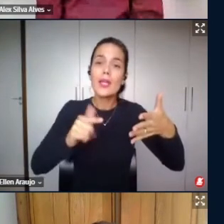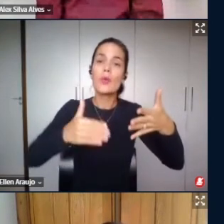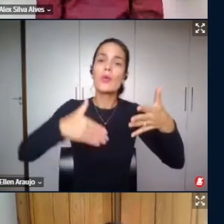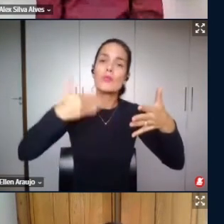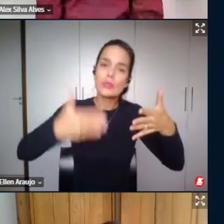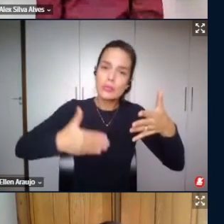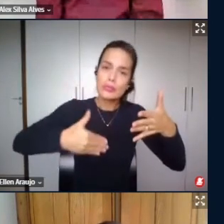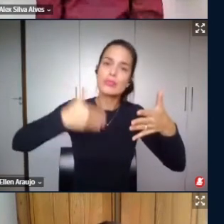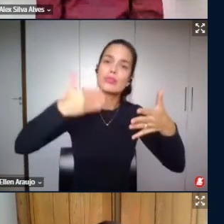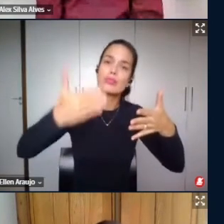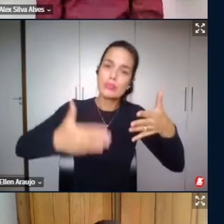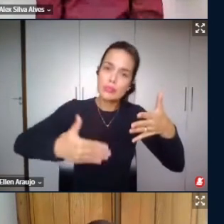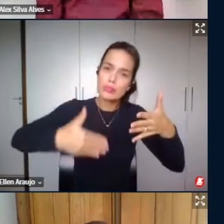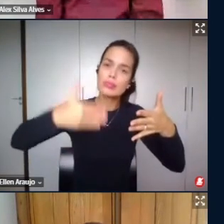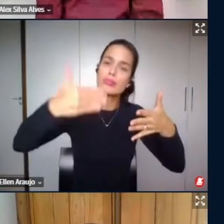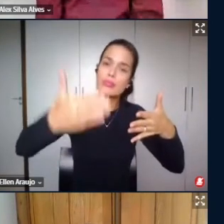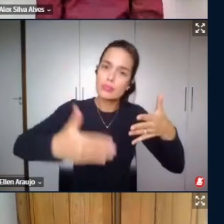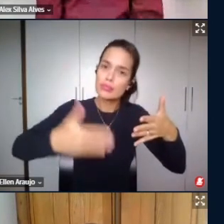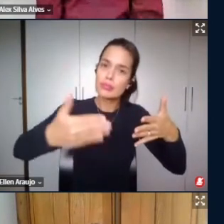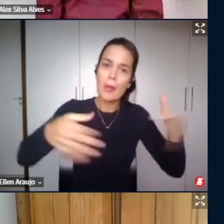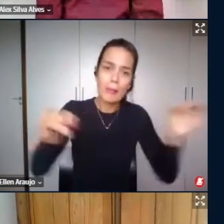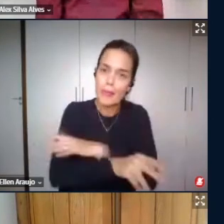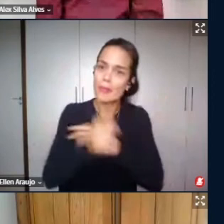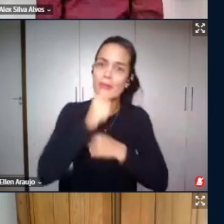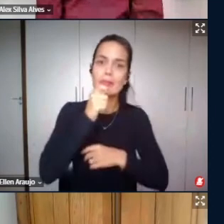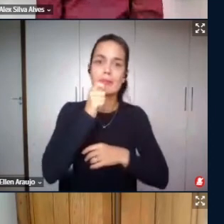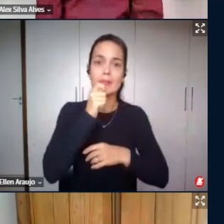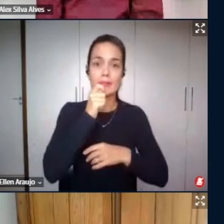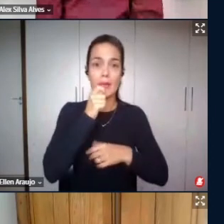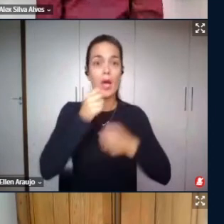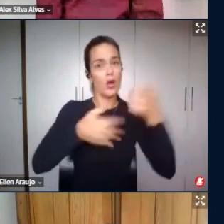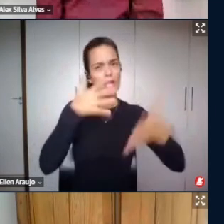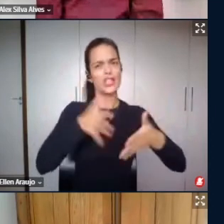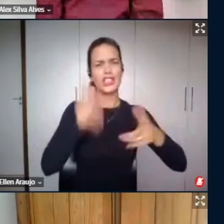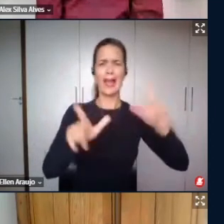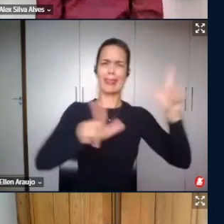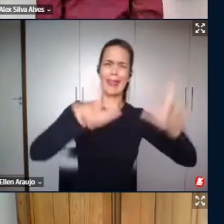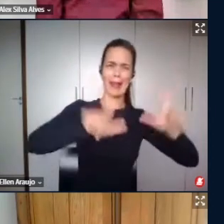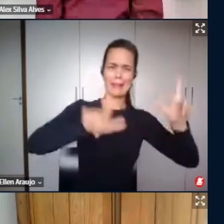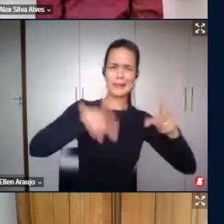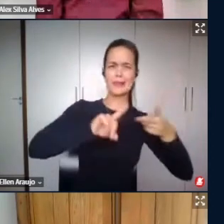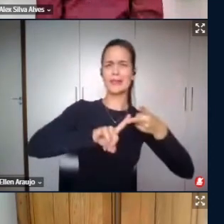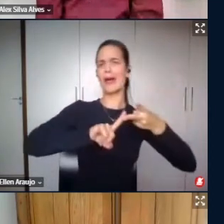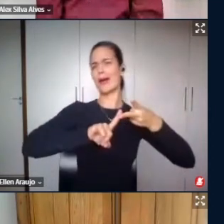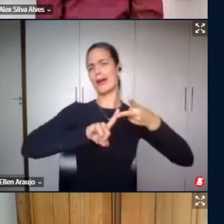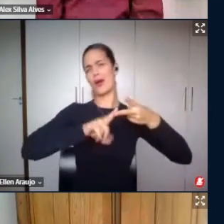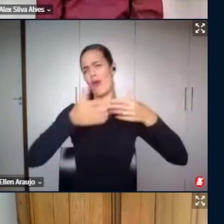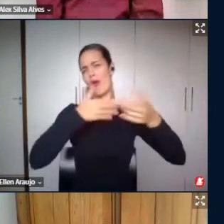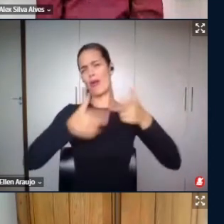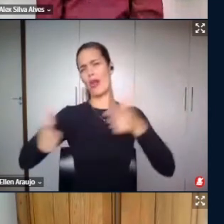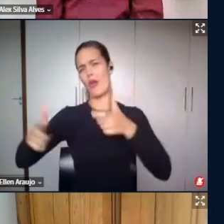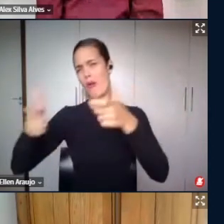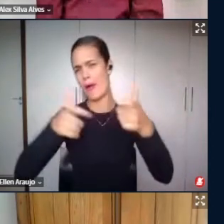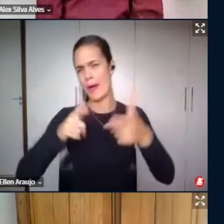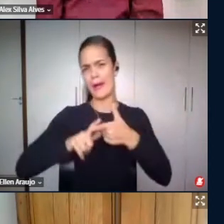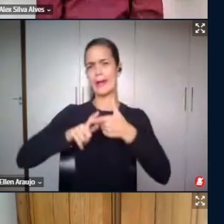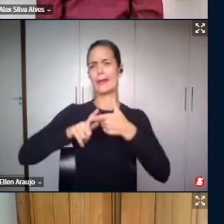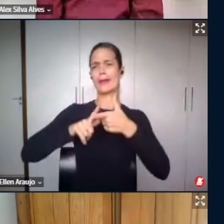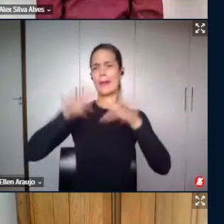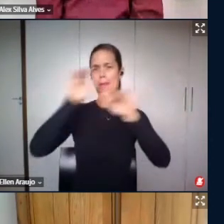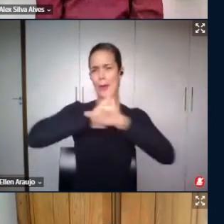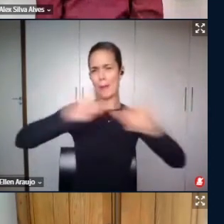aqui no Brasil. Hoje a língua de sinais aparece na televisão, aparece em todos os lugares por aí, aparece em propaganda